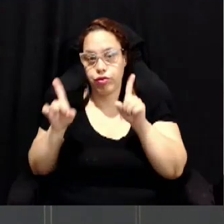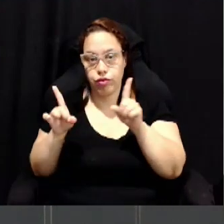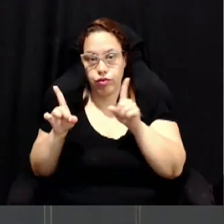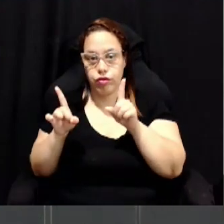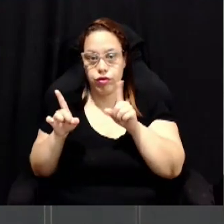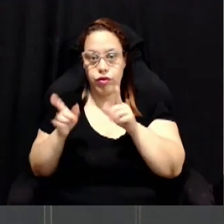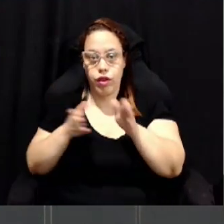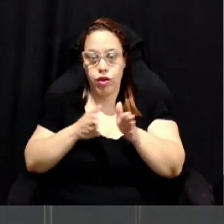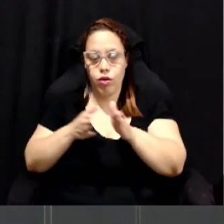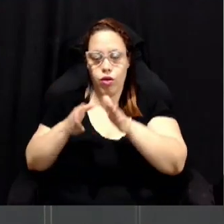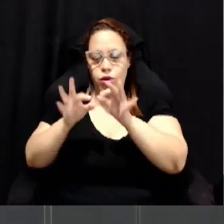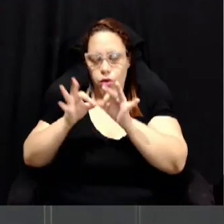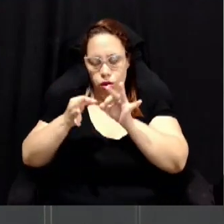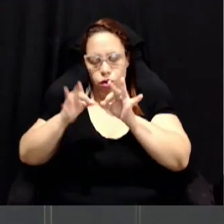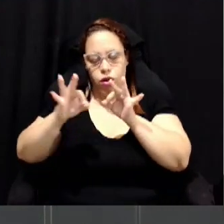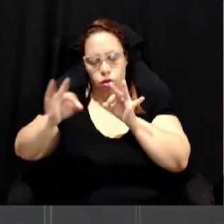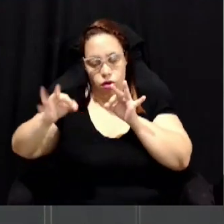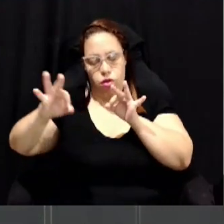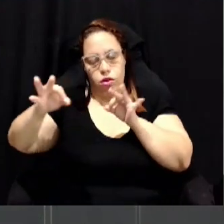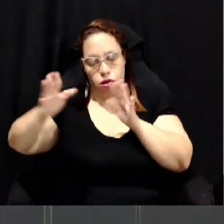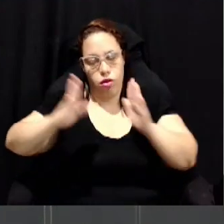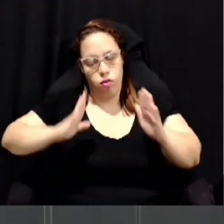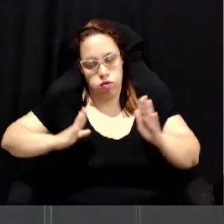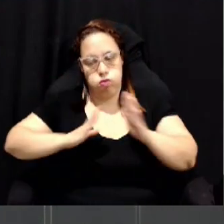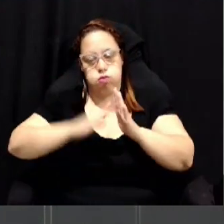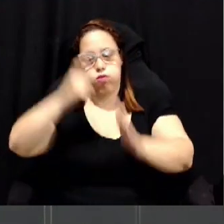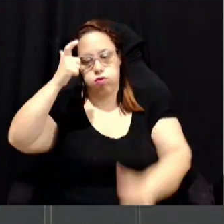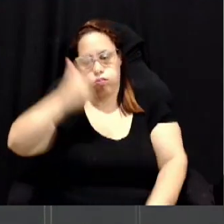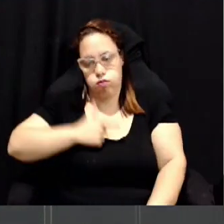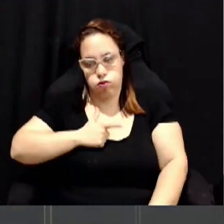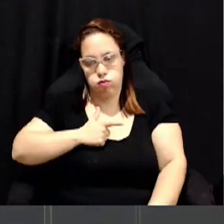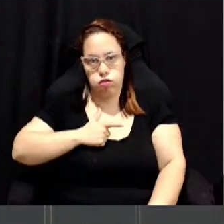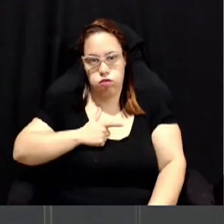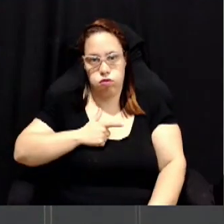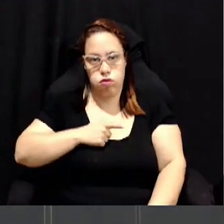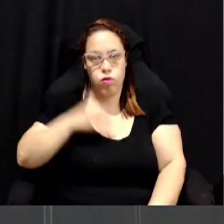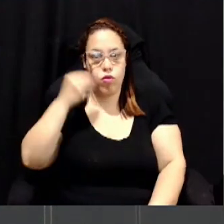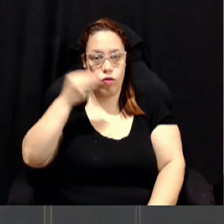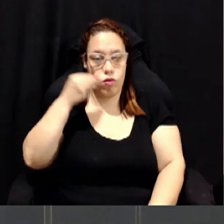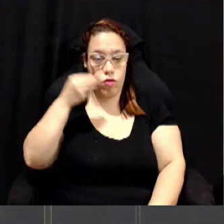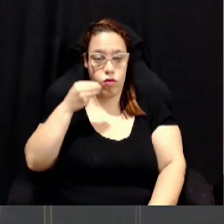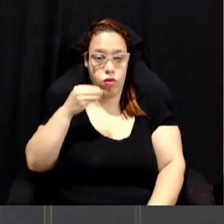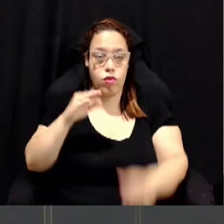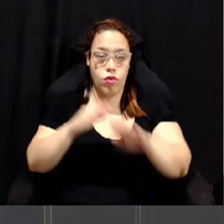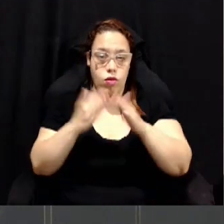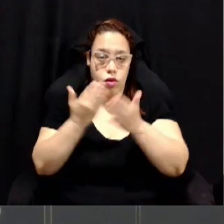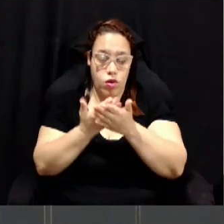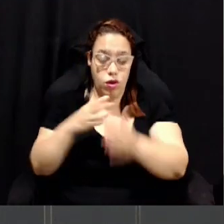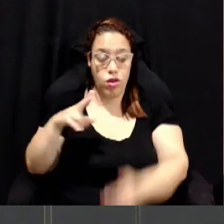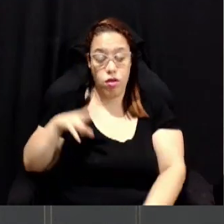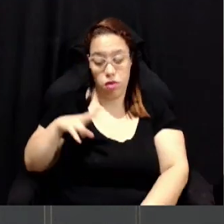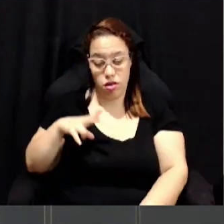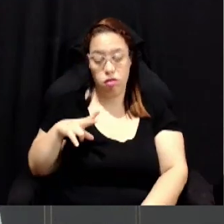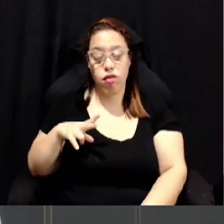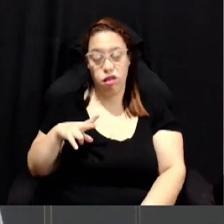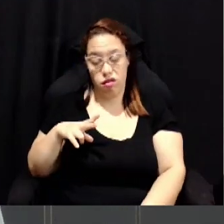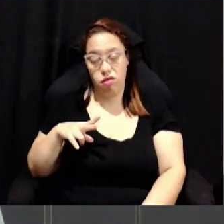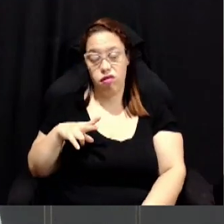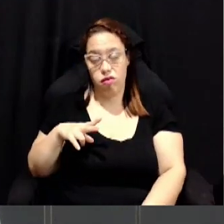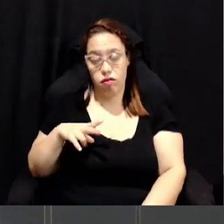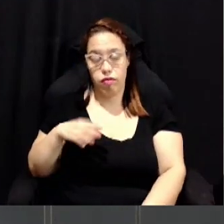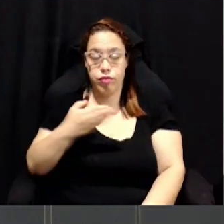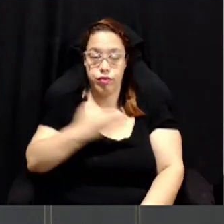longo ainda pela frente. Então, eu pessoalmente tive uma experiência muito ruim em escola particular, na rede pública